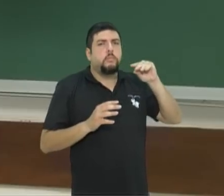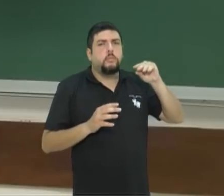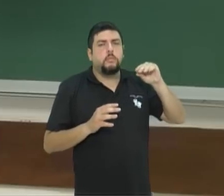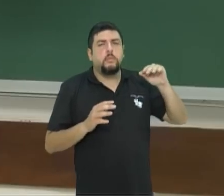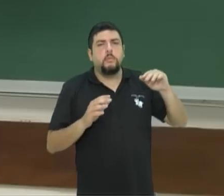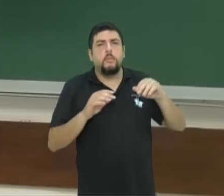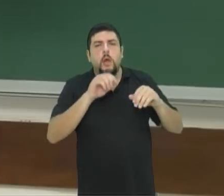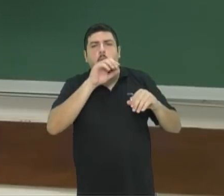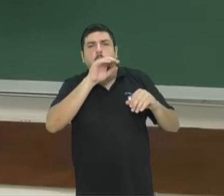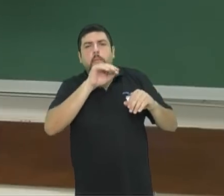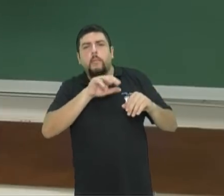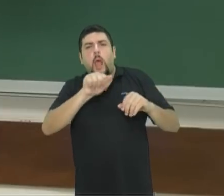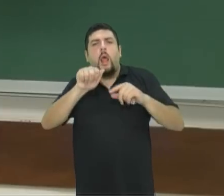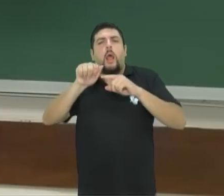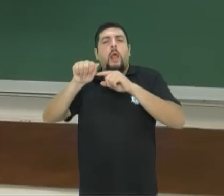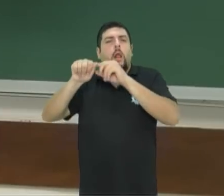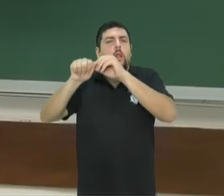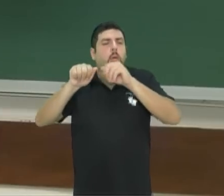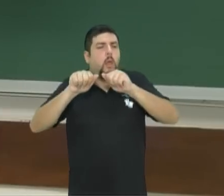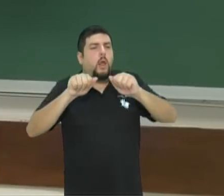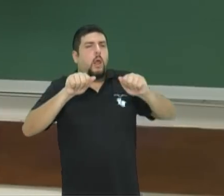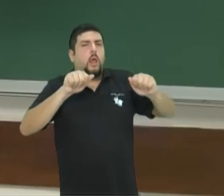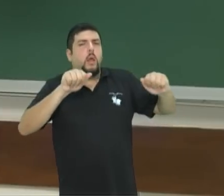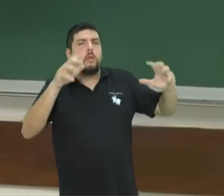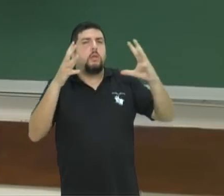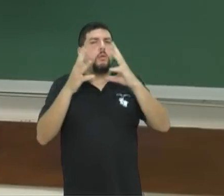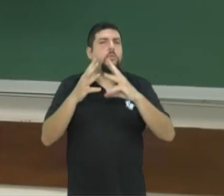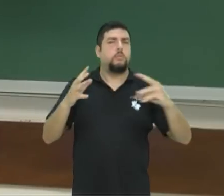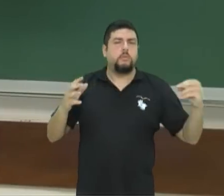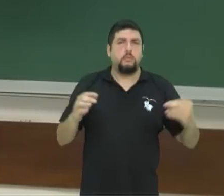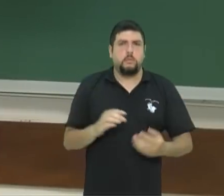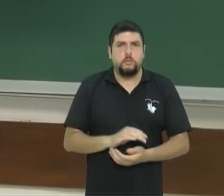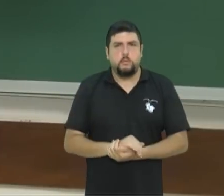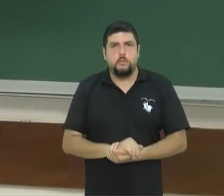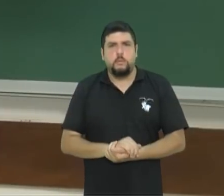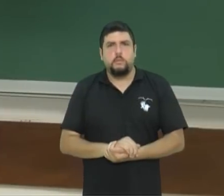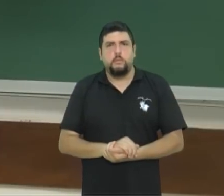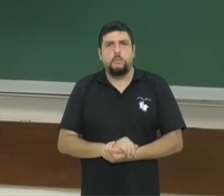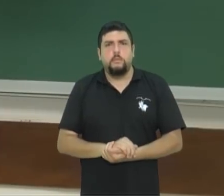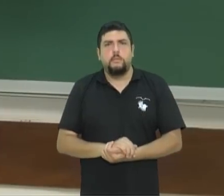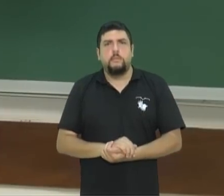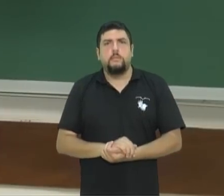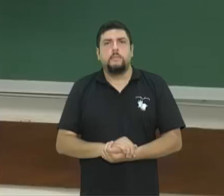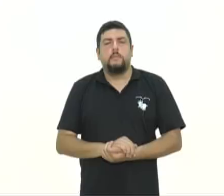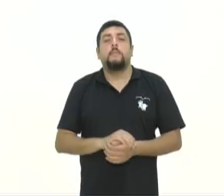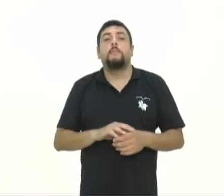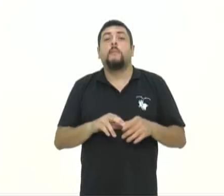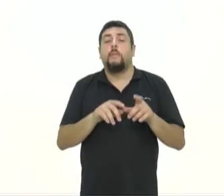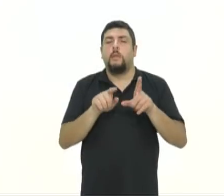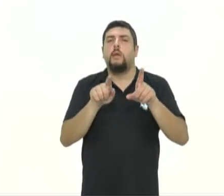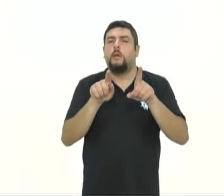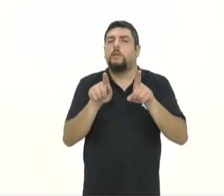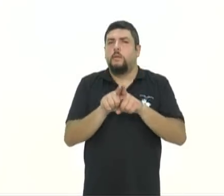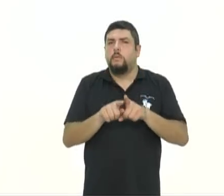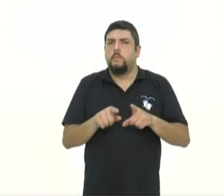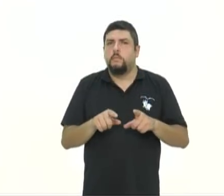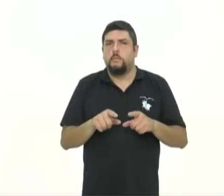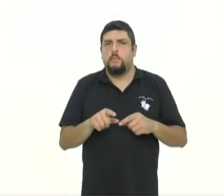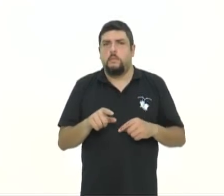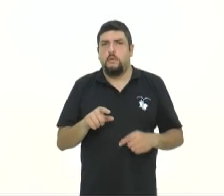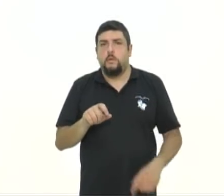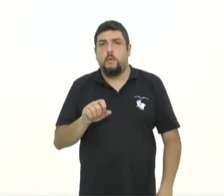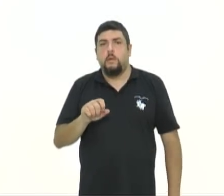né, que fazem ali o eco. Então, nós temos na sequência também, quando termina o